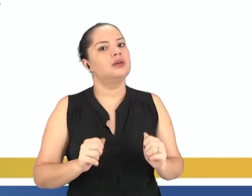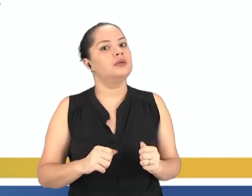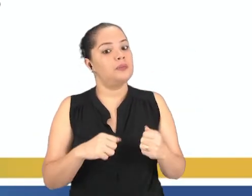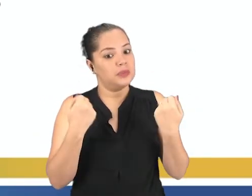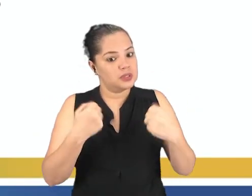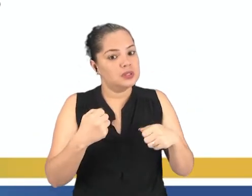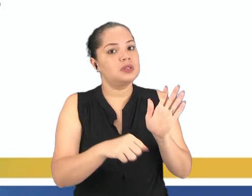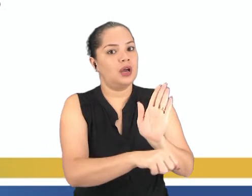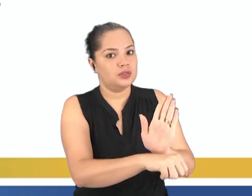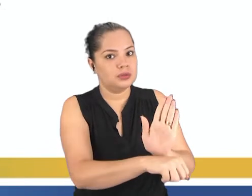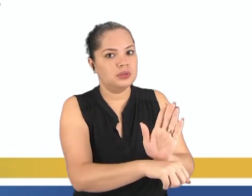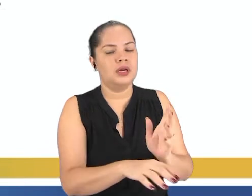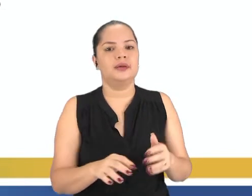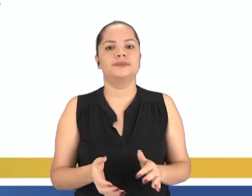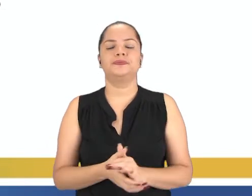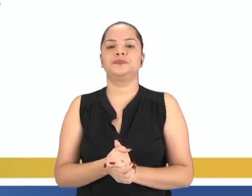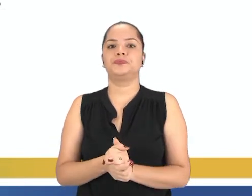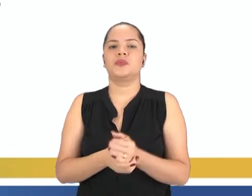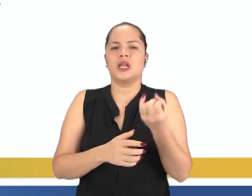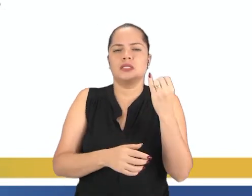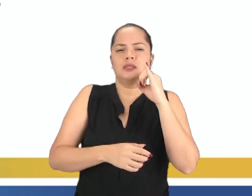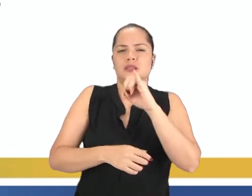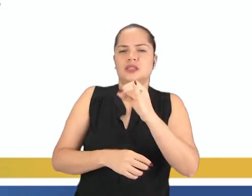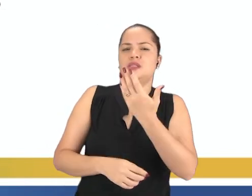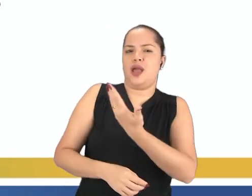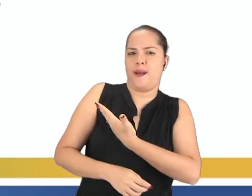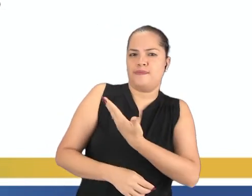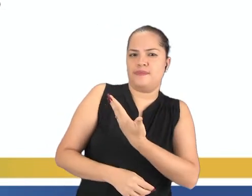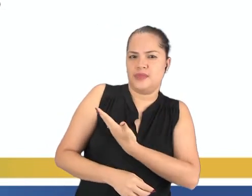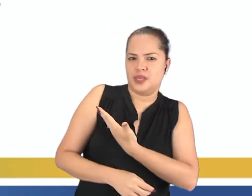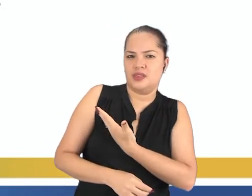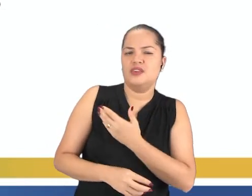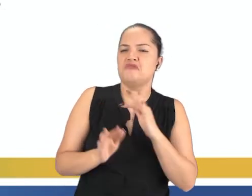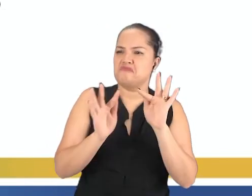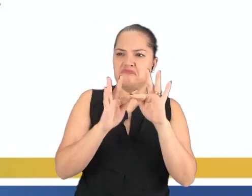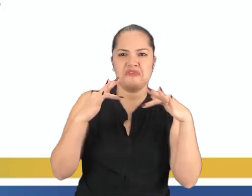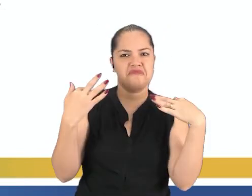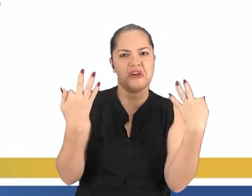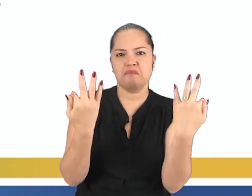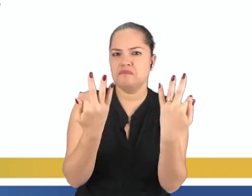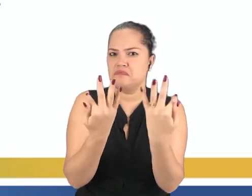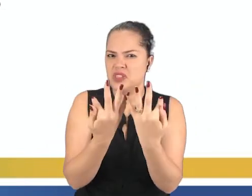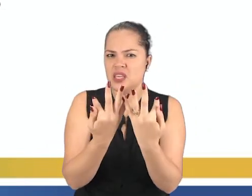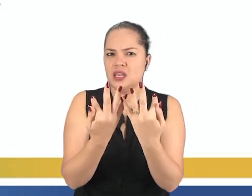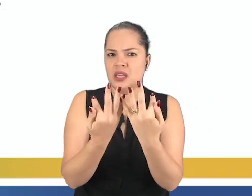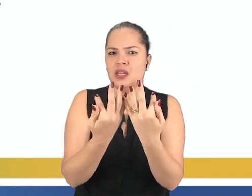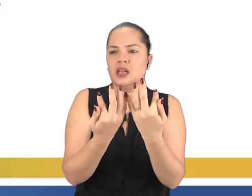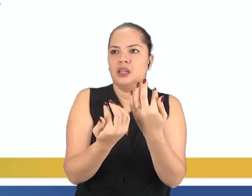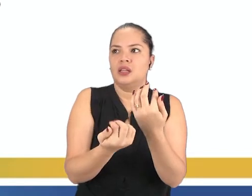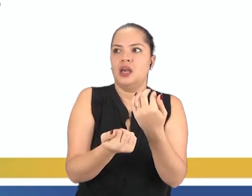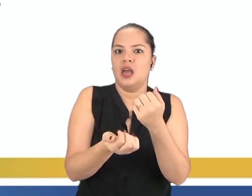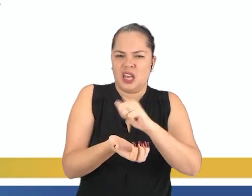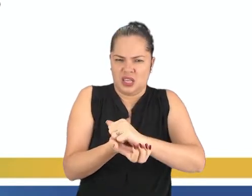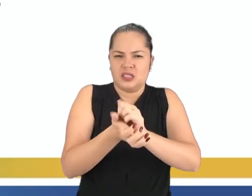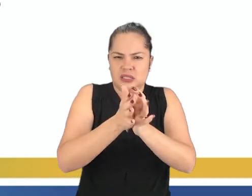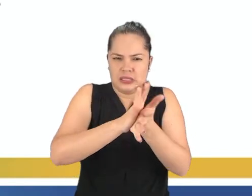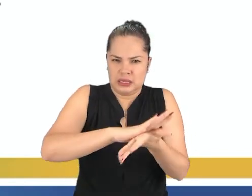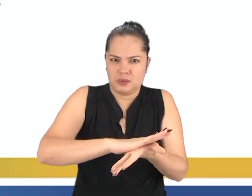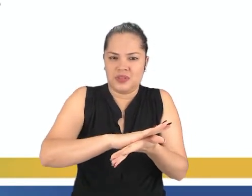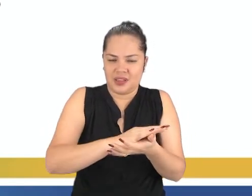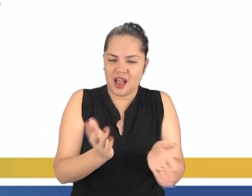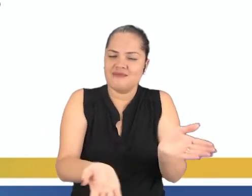vocês devem exercitar: se seu amigo ou parente for discriminado, abrace-o e faça-o saber o